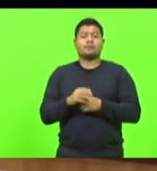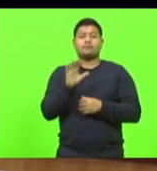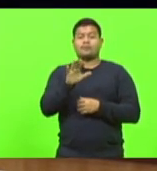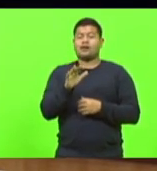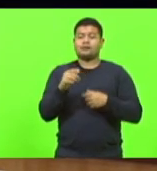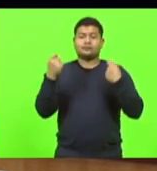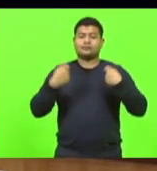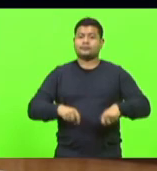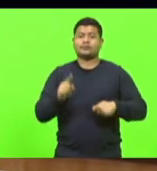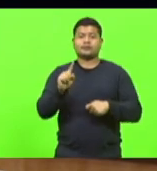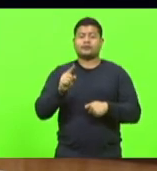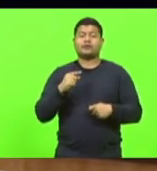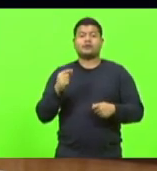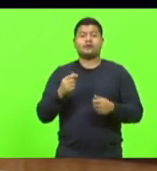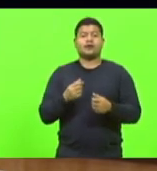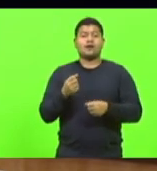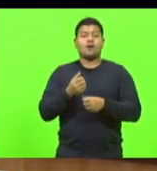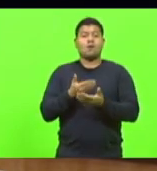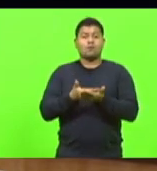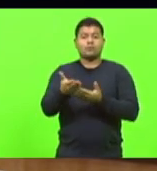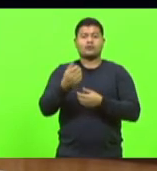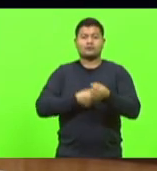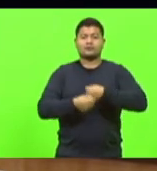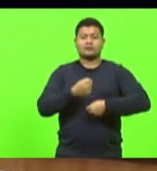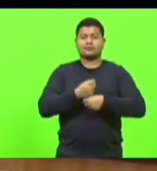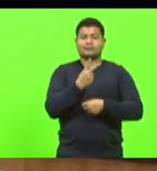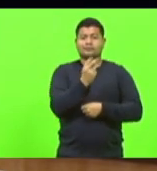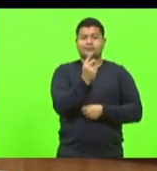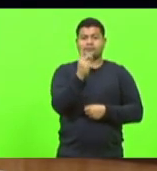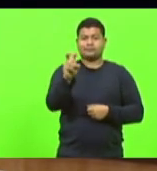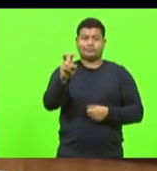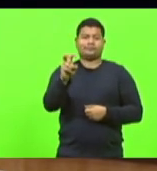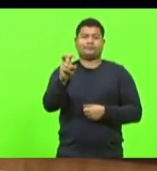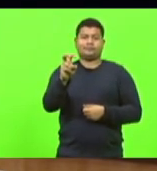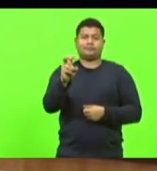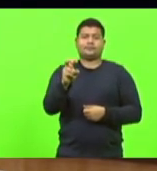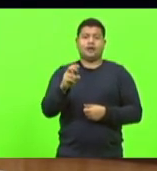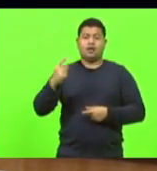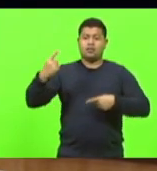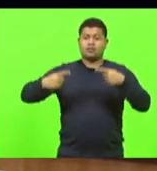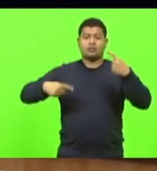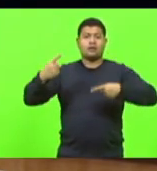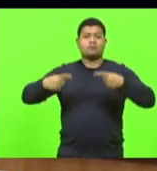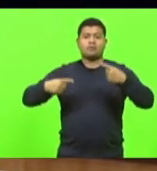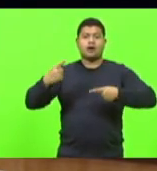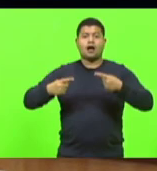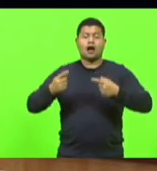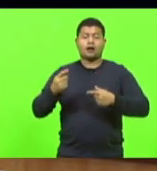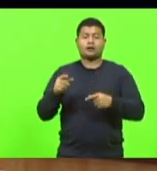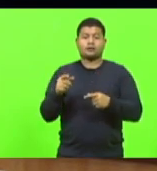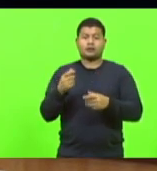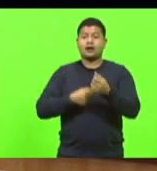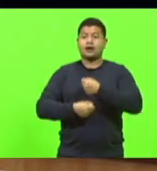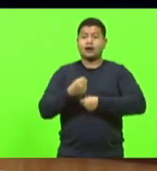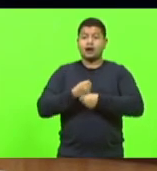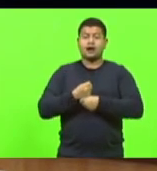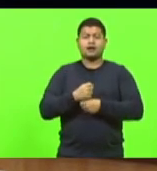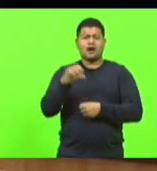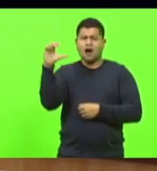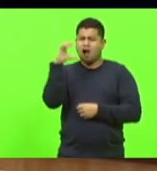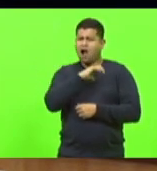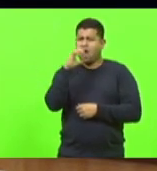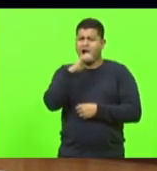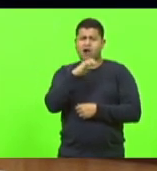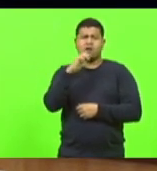necessidade desde 2015 naquele momento debate sobre a reforma da Previdência também foi muito rápido